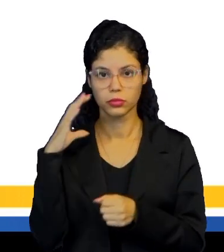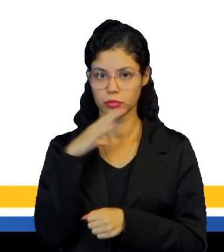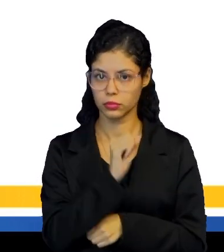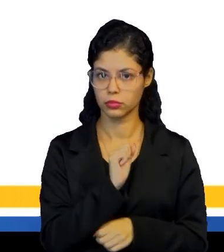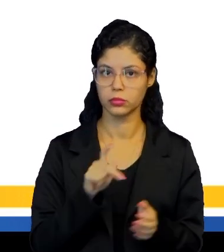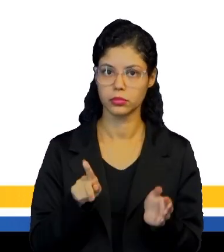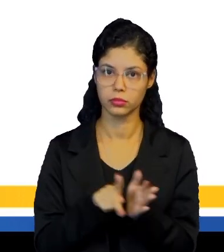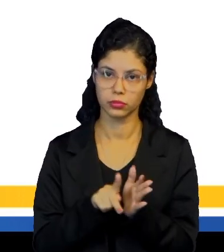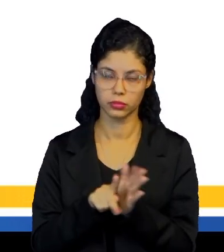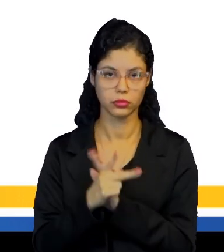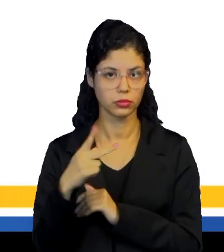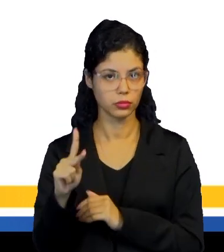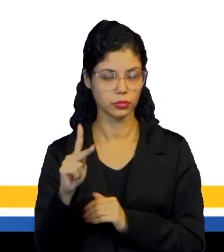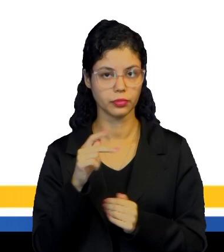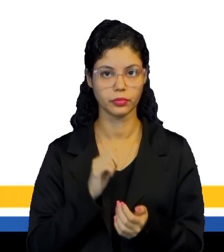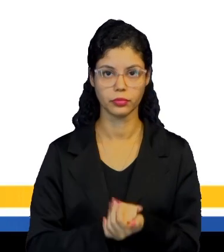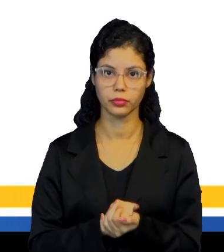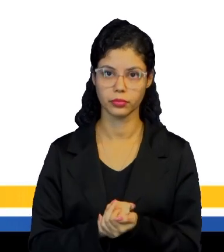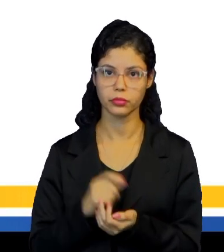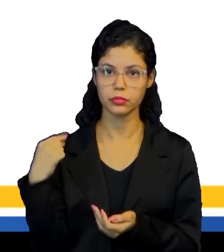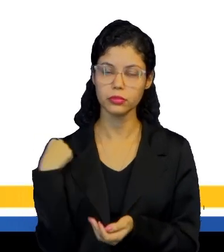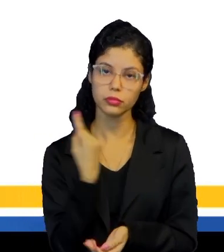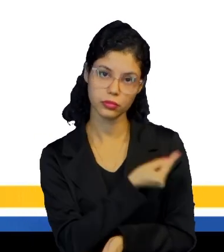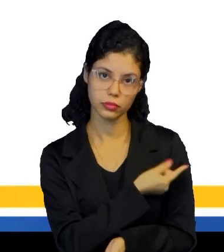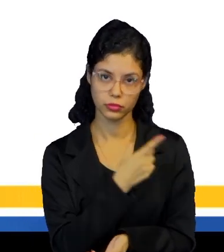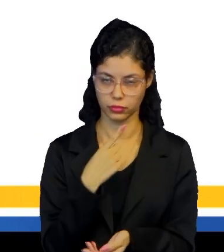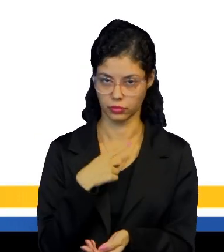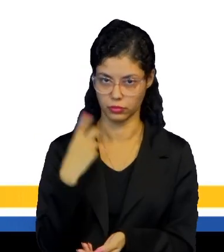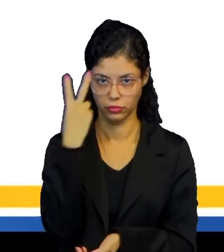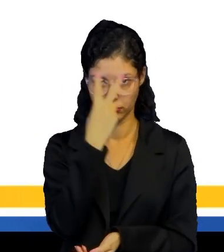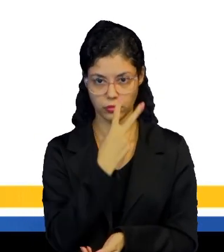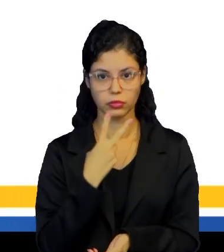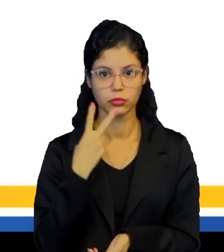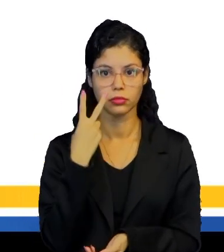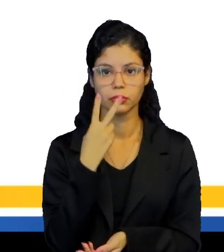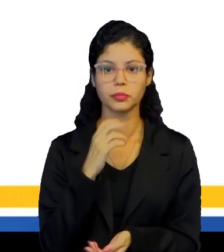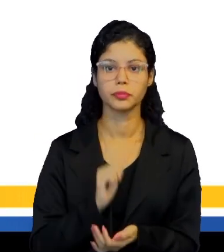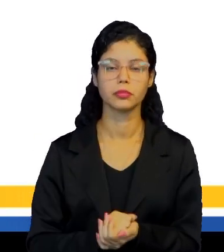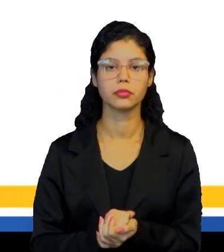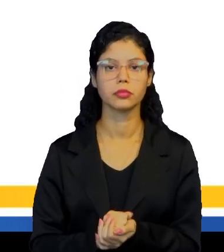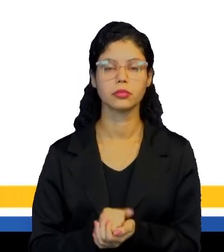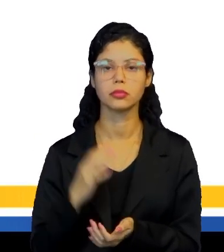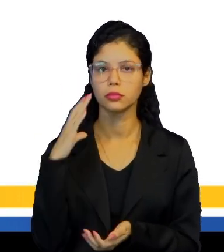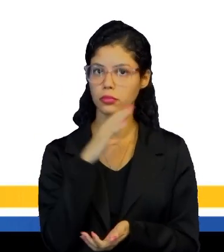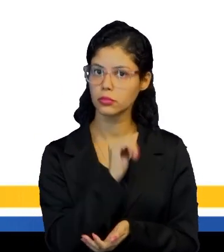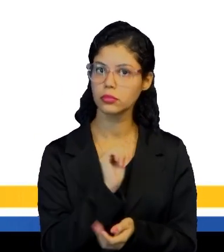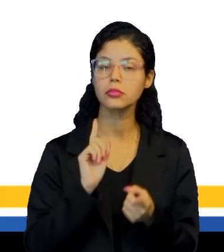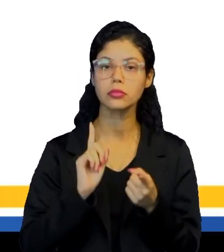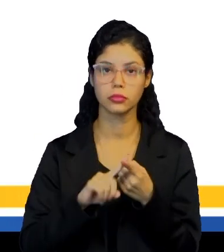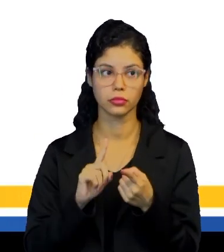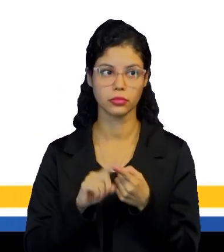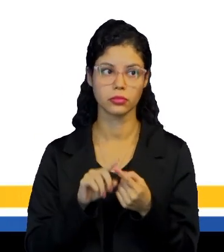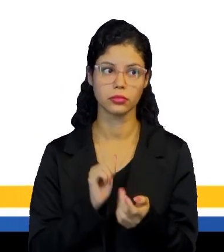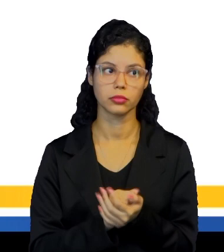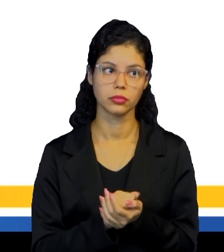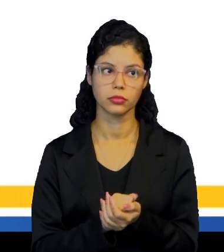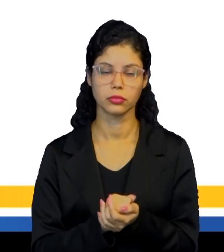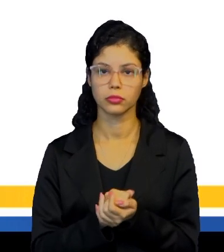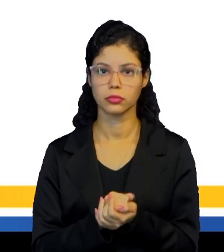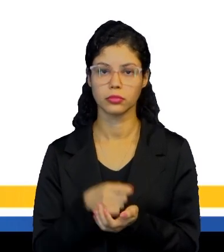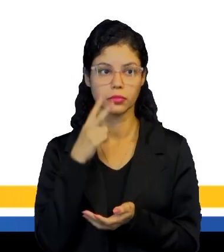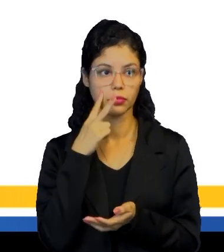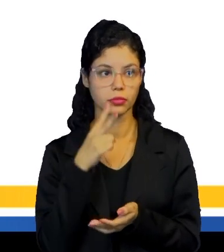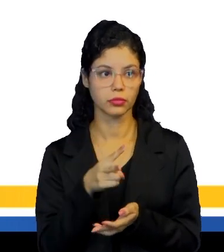velocidade que ele estava então nós temos aí duas horas que a velocidade do primeiro automóvel bom